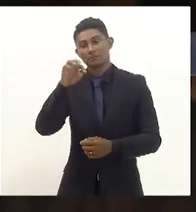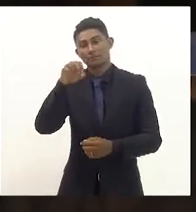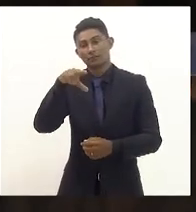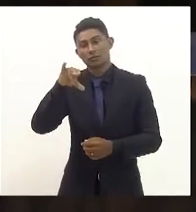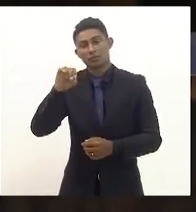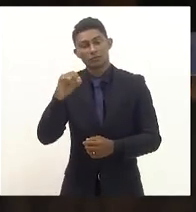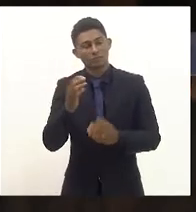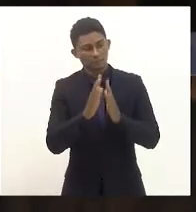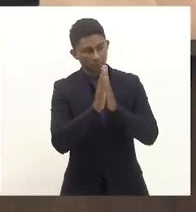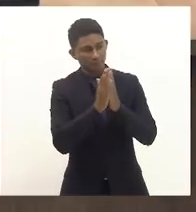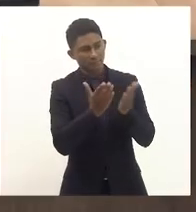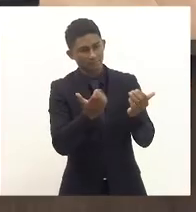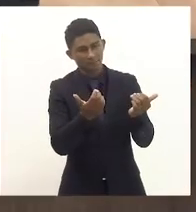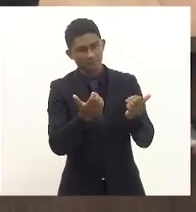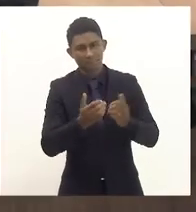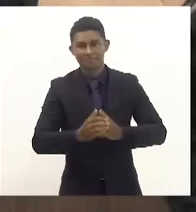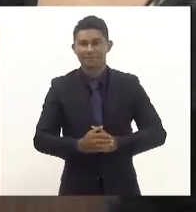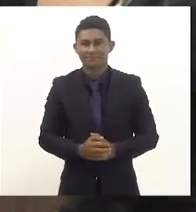favor